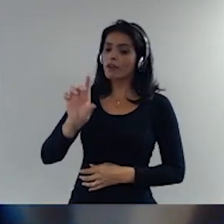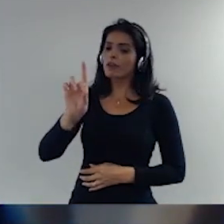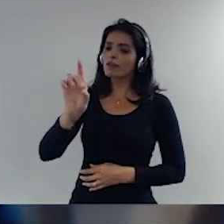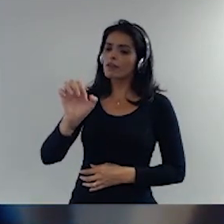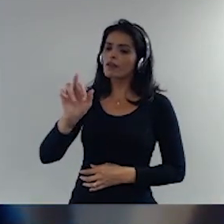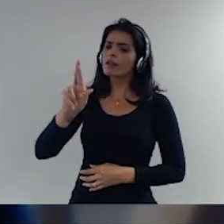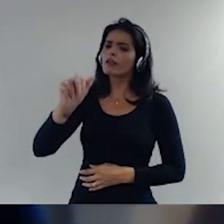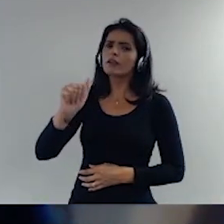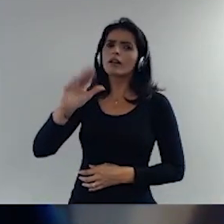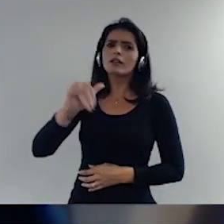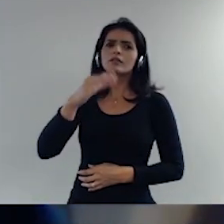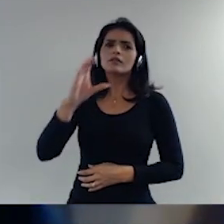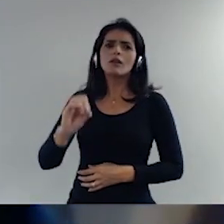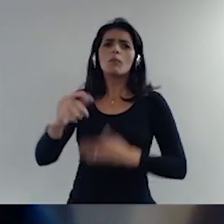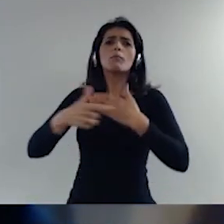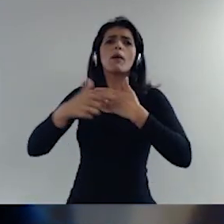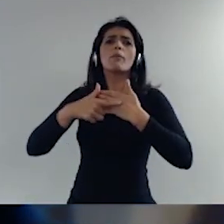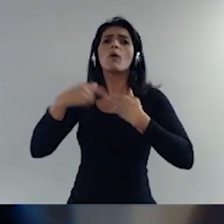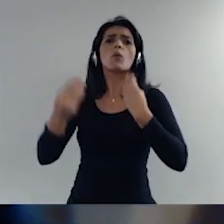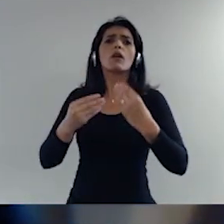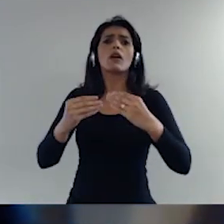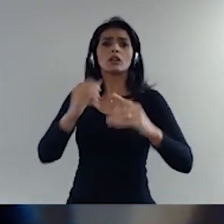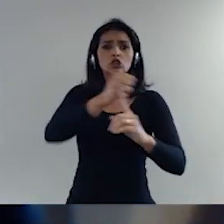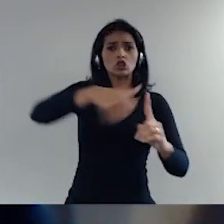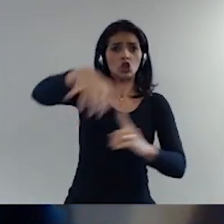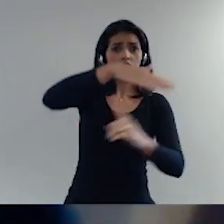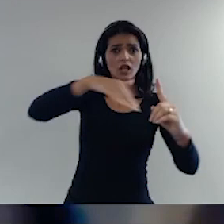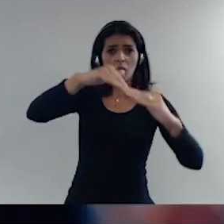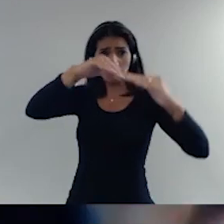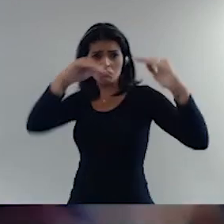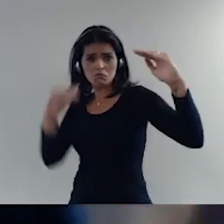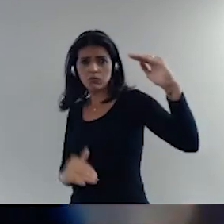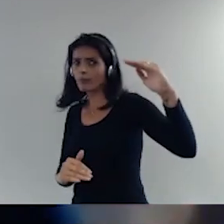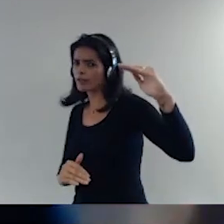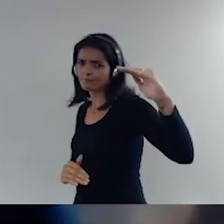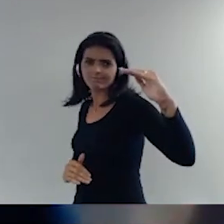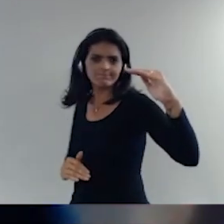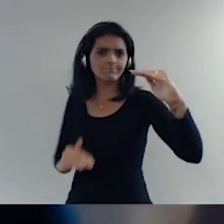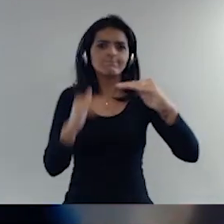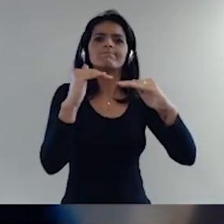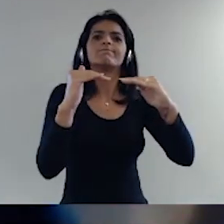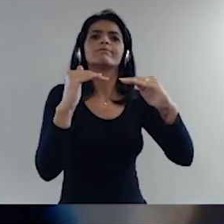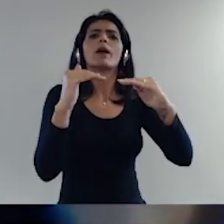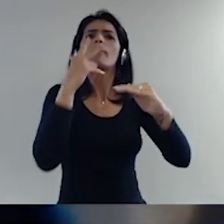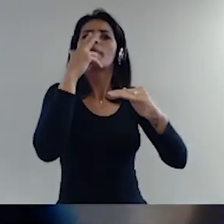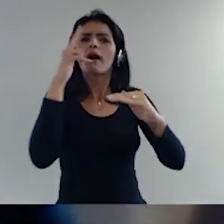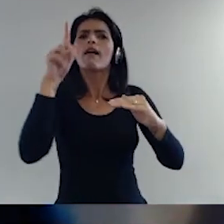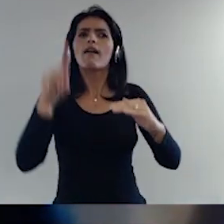papel de redução das desigualdades sociais. Essa me parece ser o